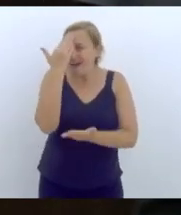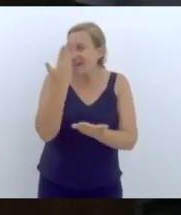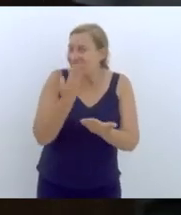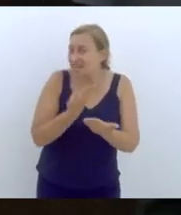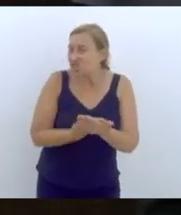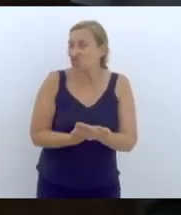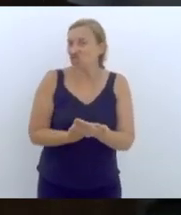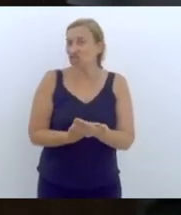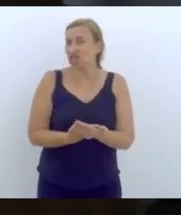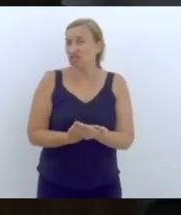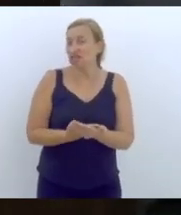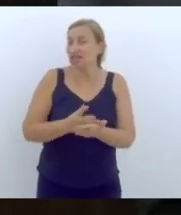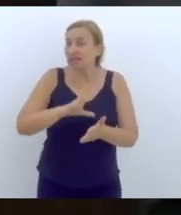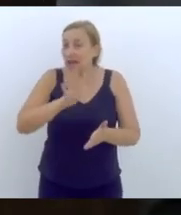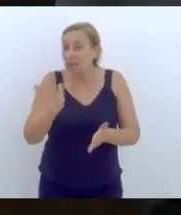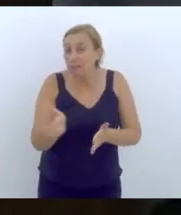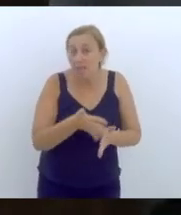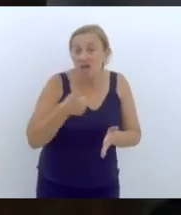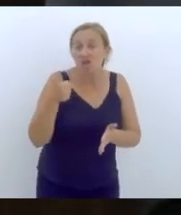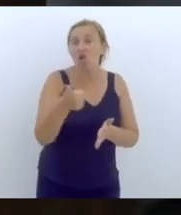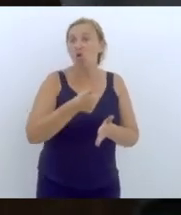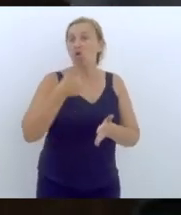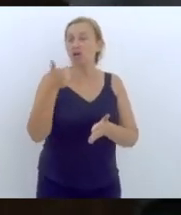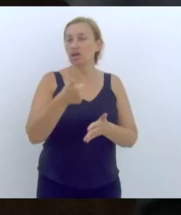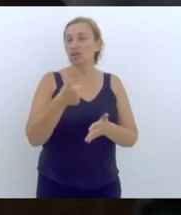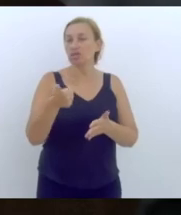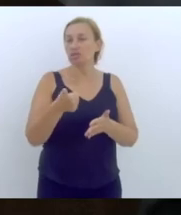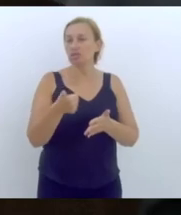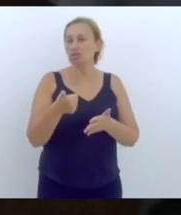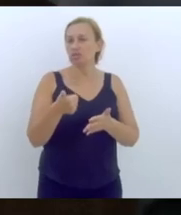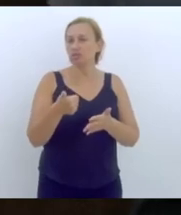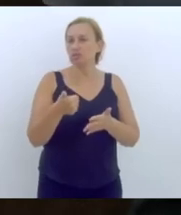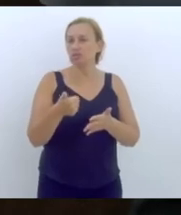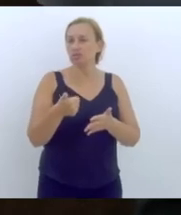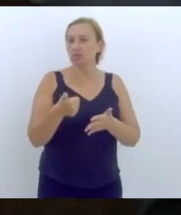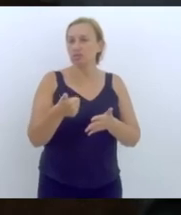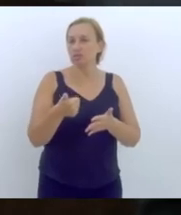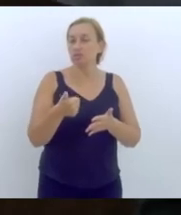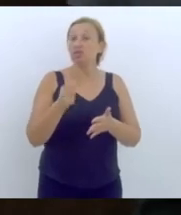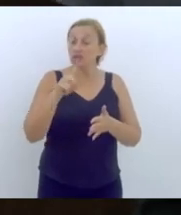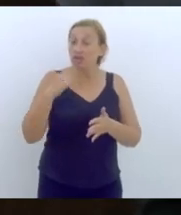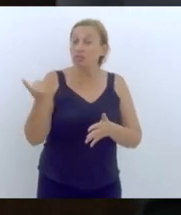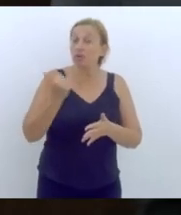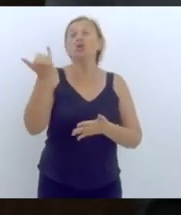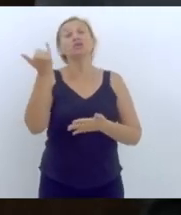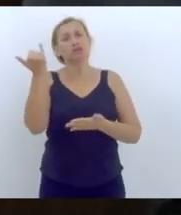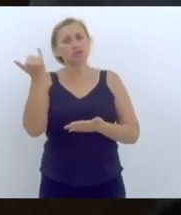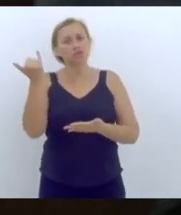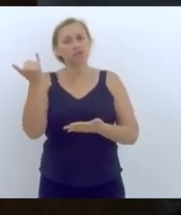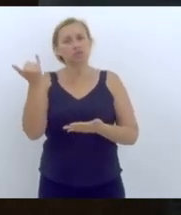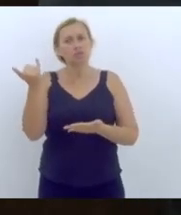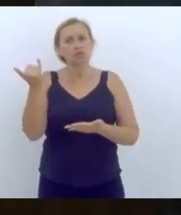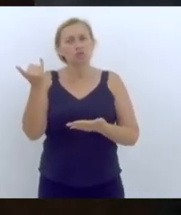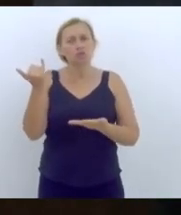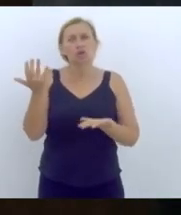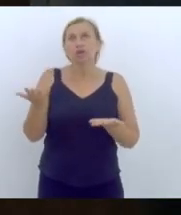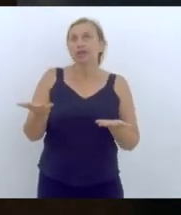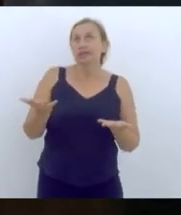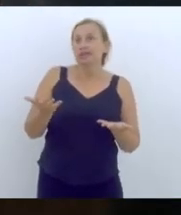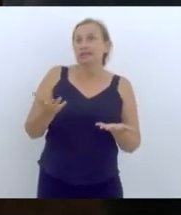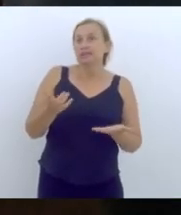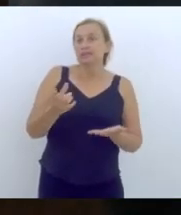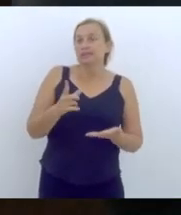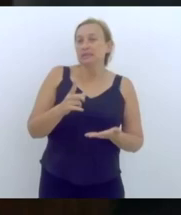está acrescentando algum aspecto que pensa ser importante. Em que pese o fato de